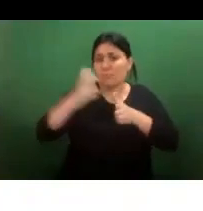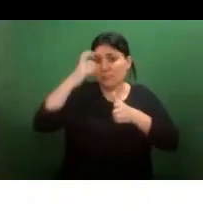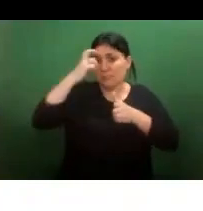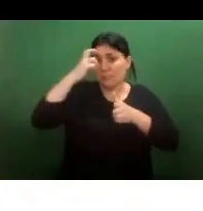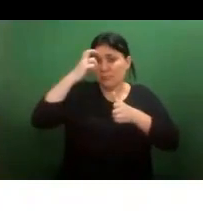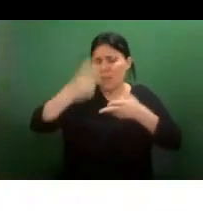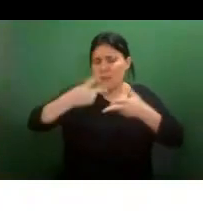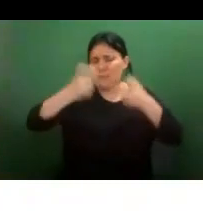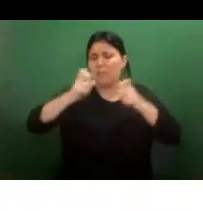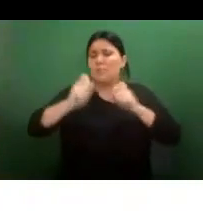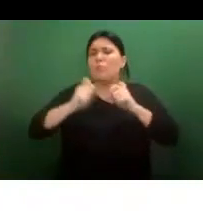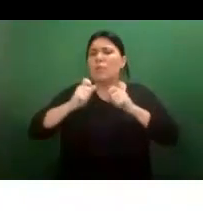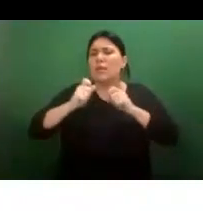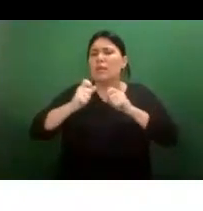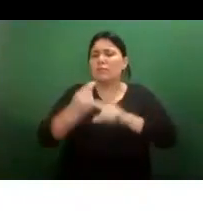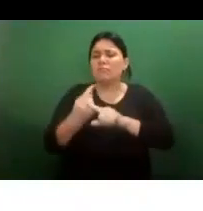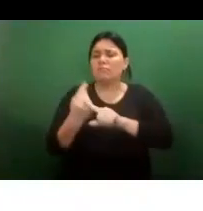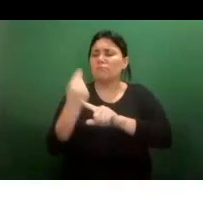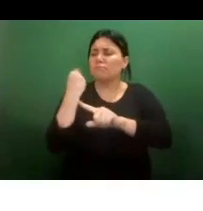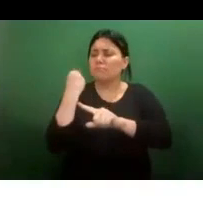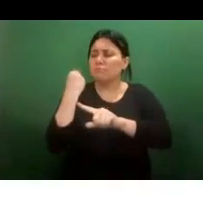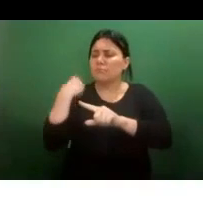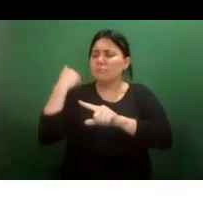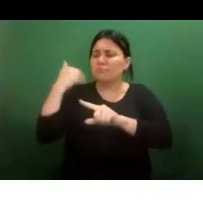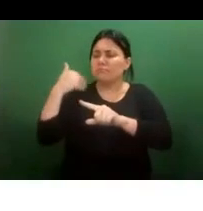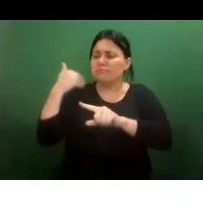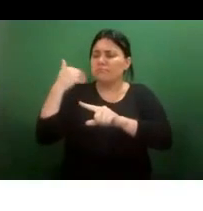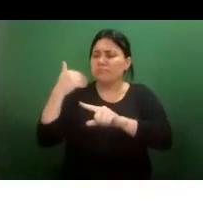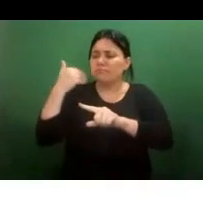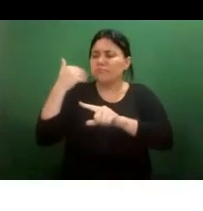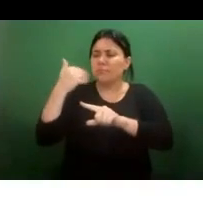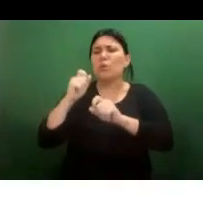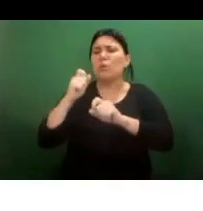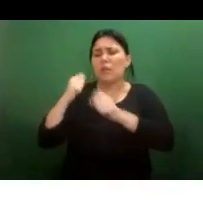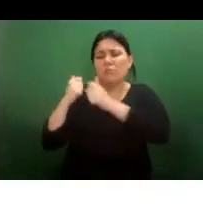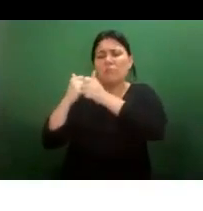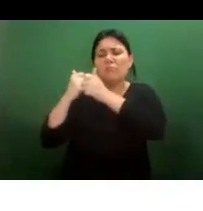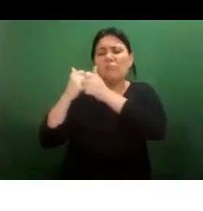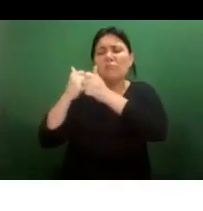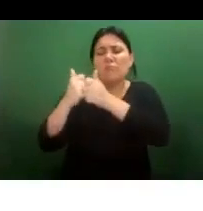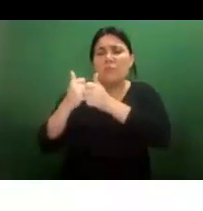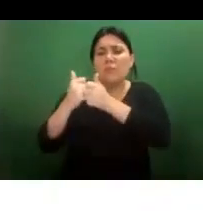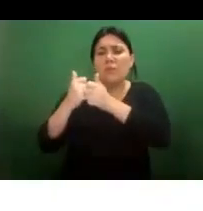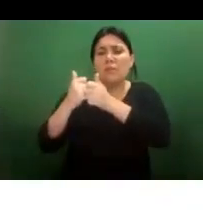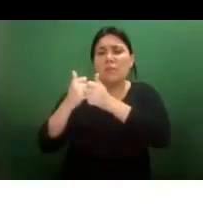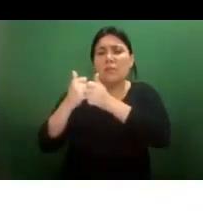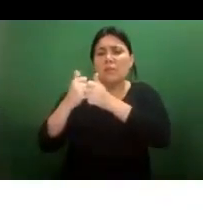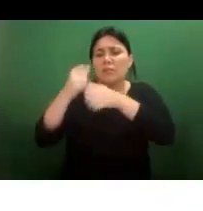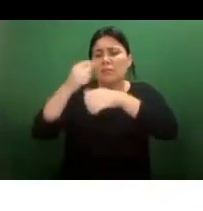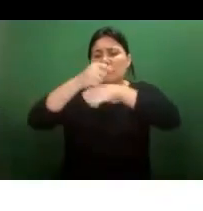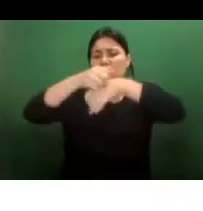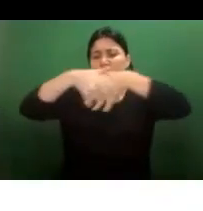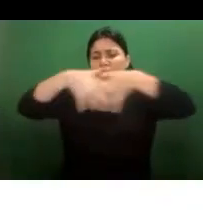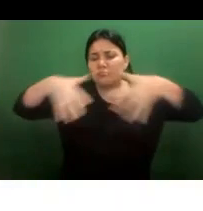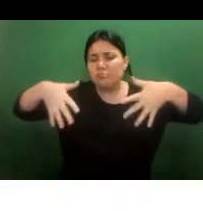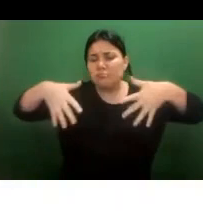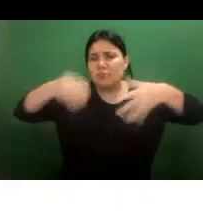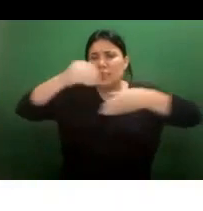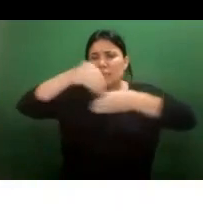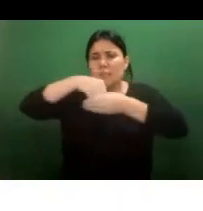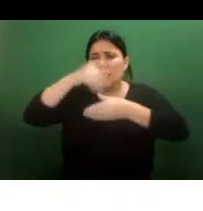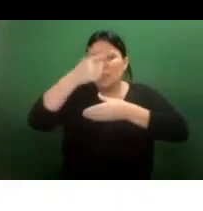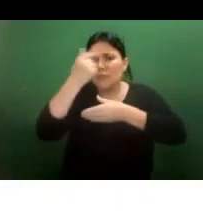para a trajetória da pauta, que caminha junto com o protagonismo da nossa rede interinstitucional conta